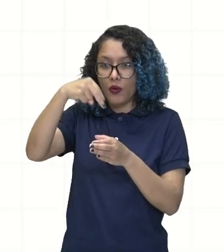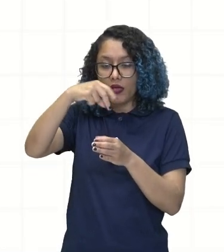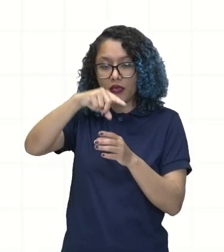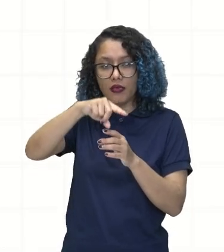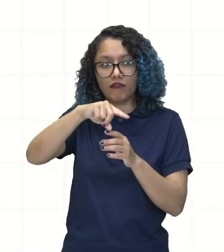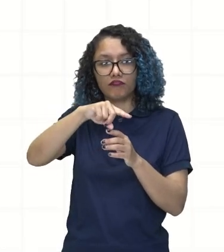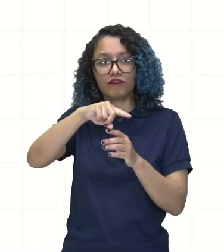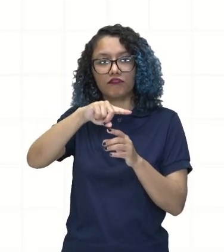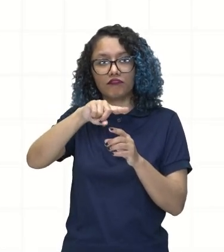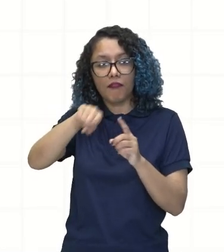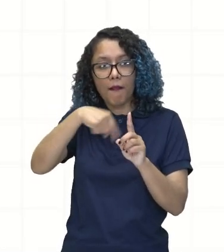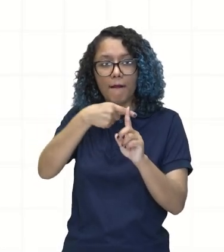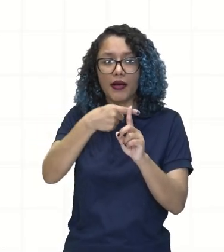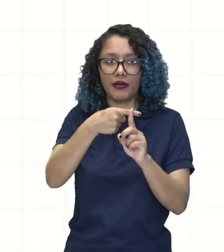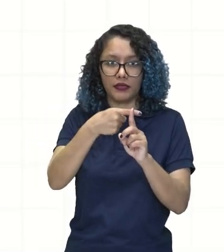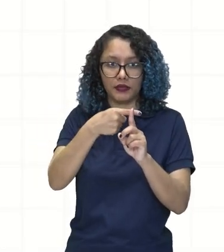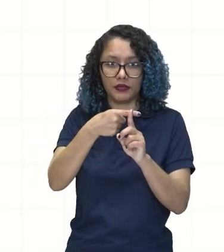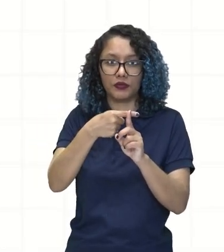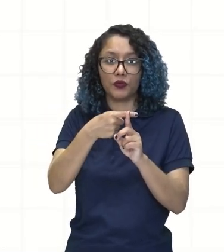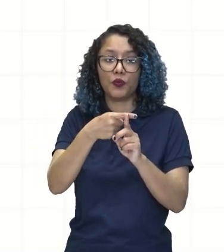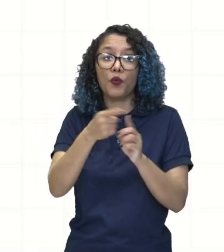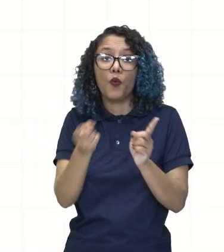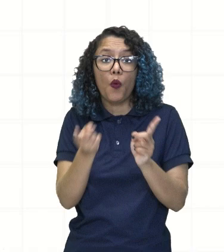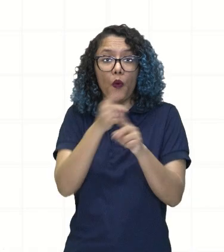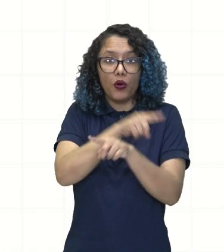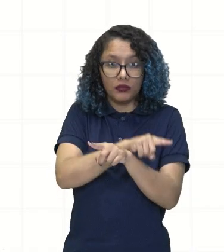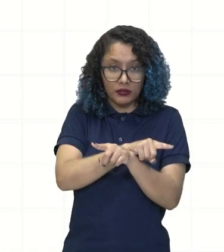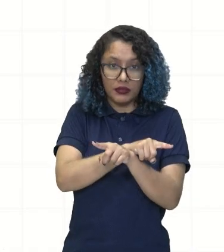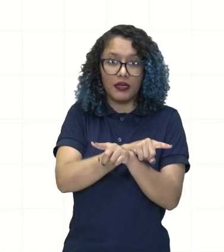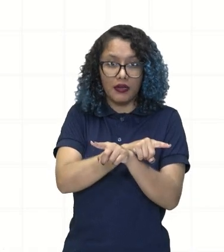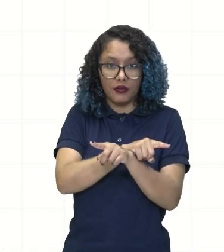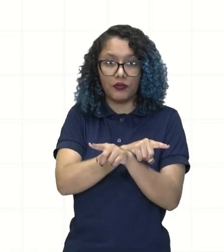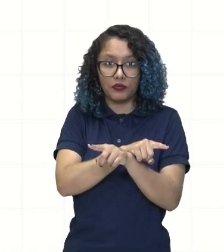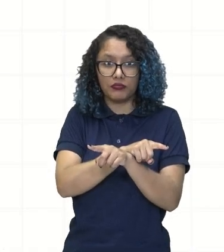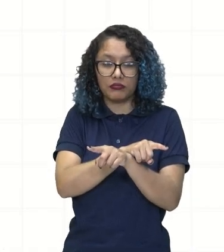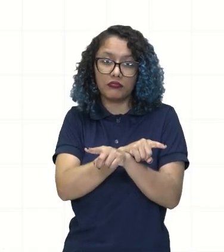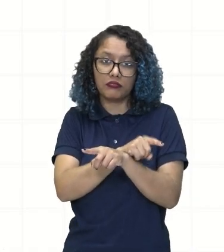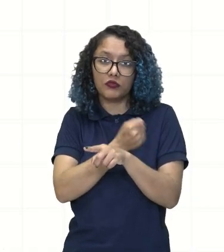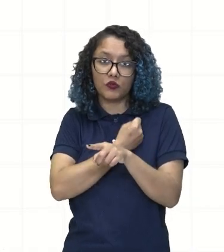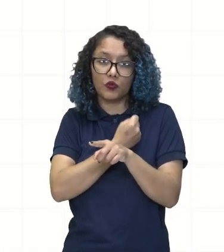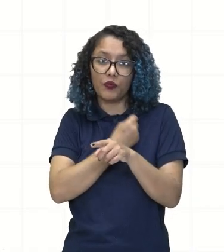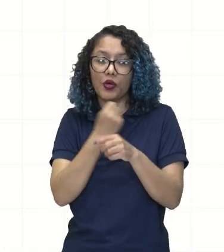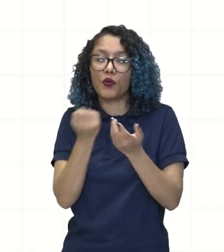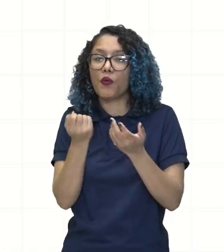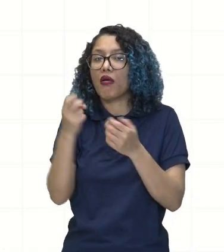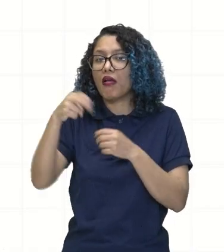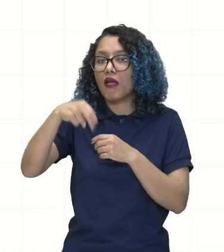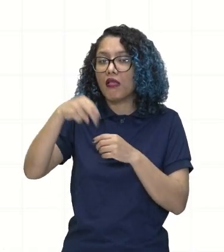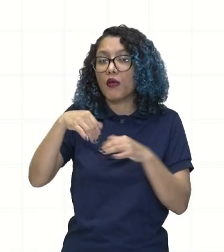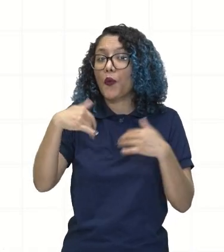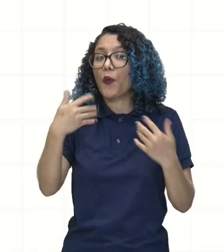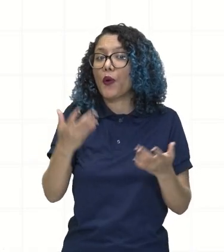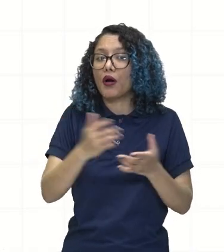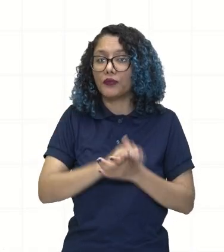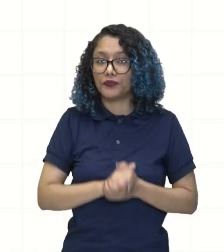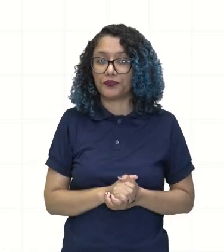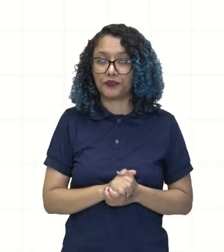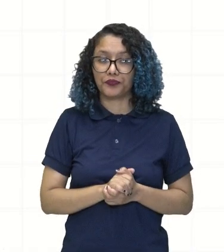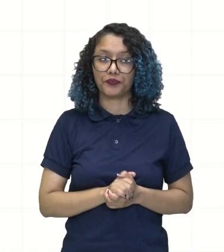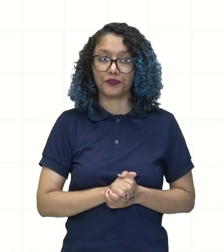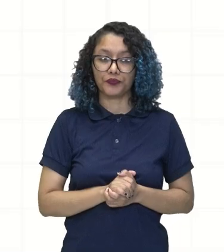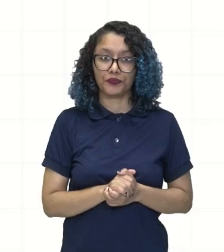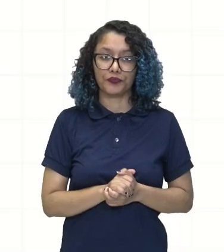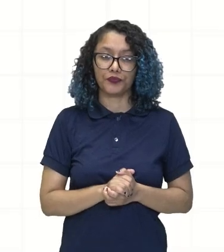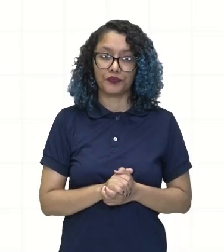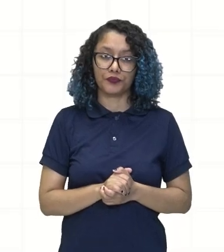mais o oposto do número natural. Ou seja, né, temos aqui os nossos números